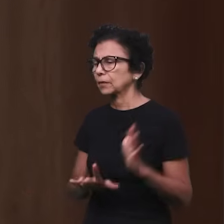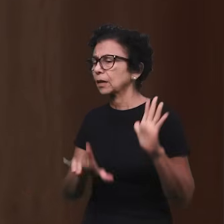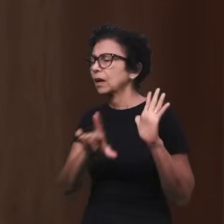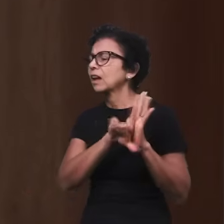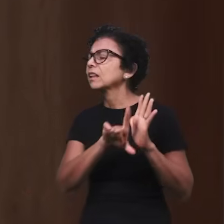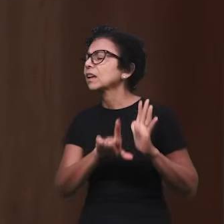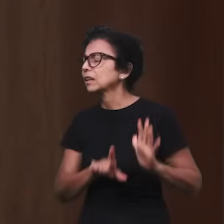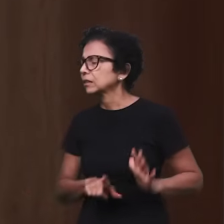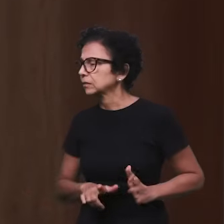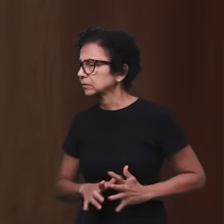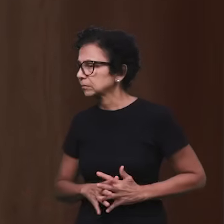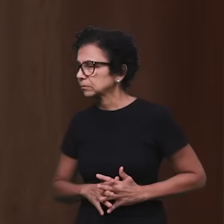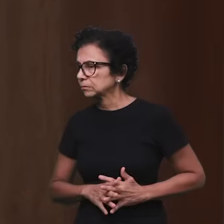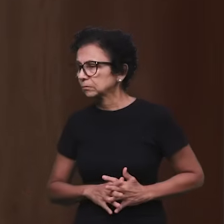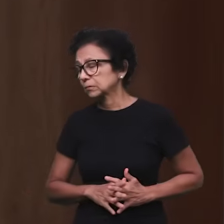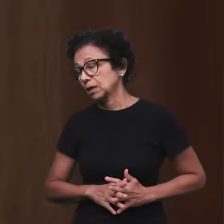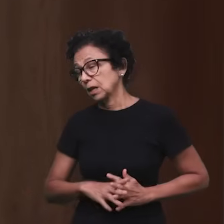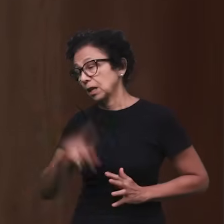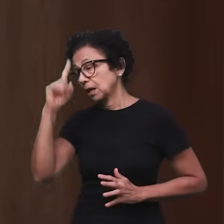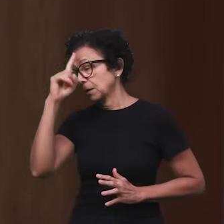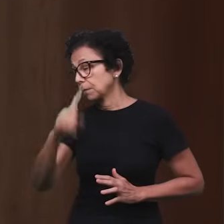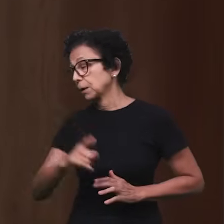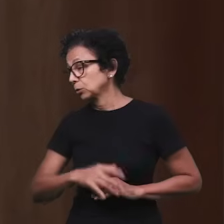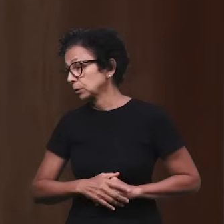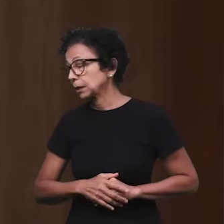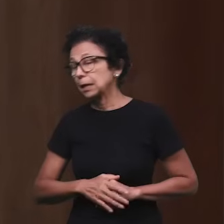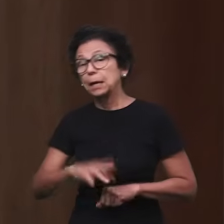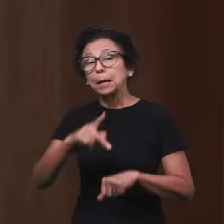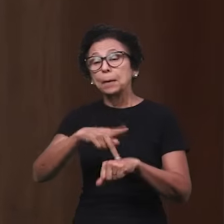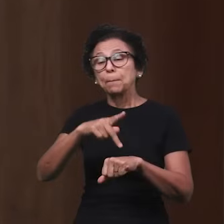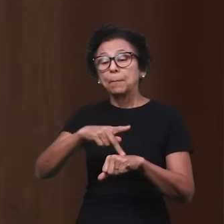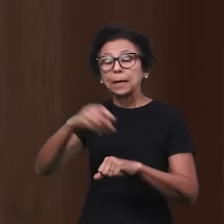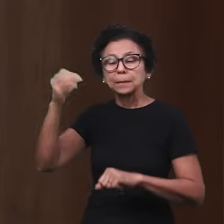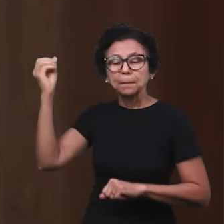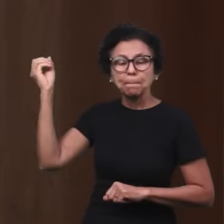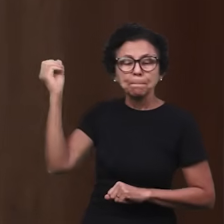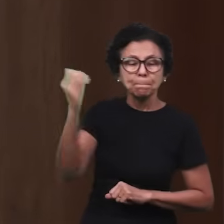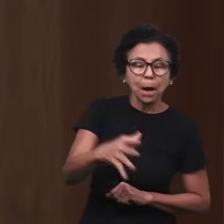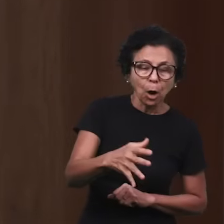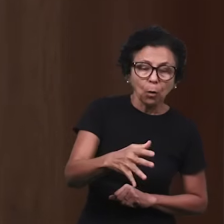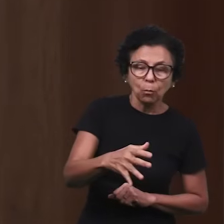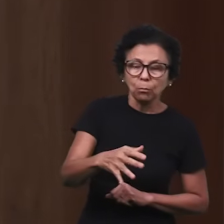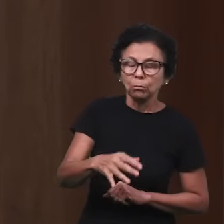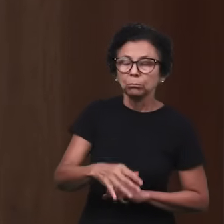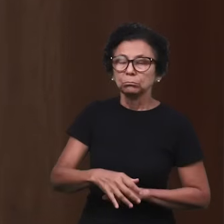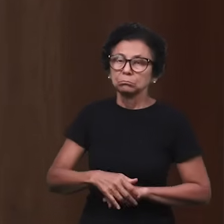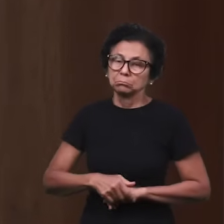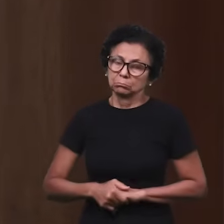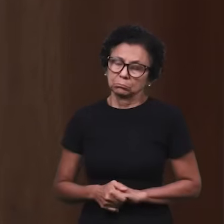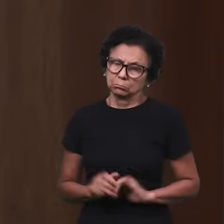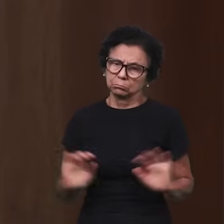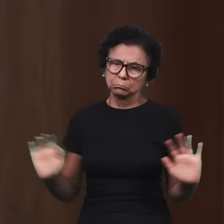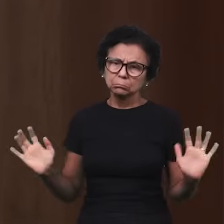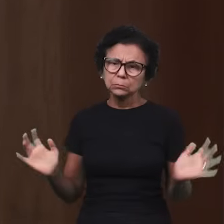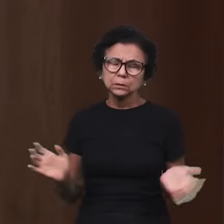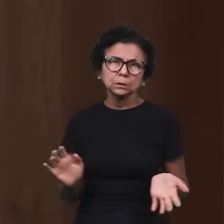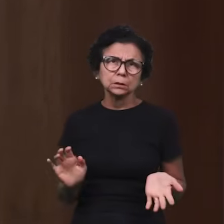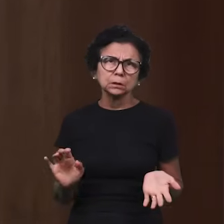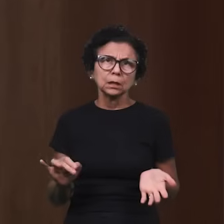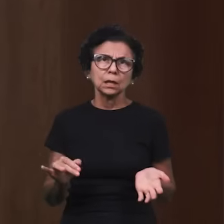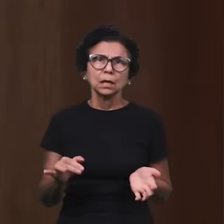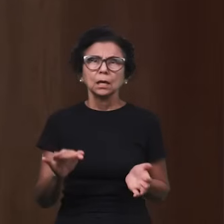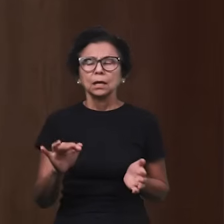nela. A lei não manda isso, cumpre a lei e tal, tudo bem. Ele poderia dizer o seguinte: não, eu vim salvar, não,